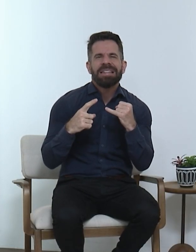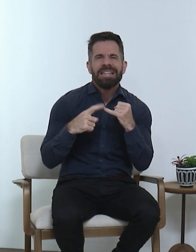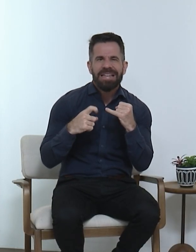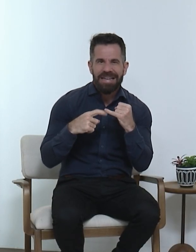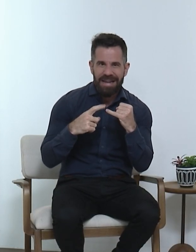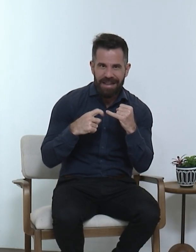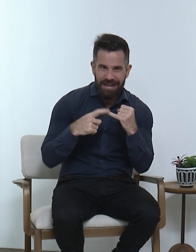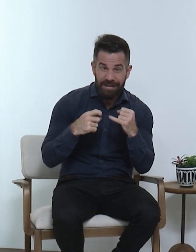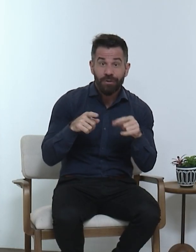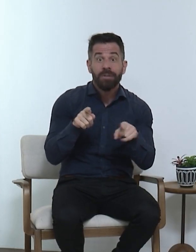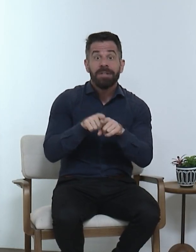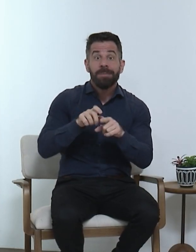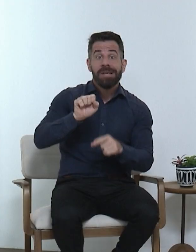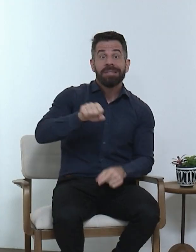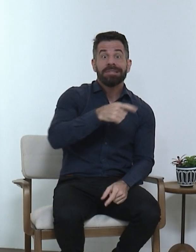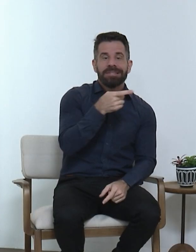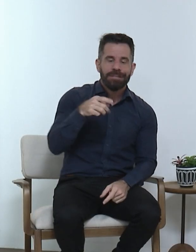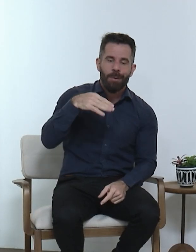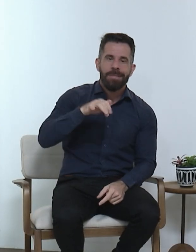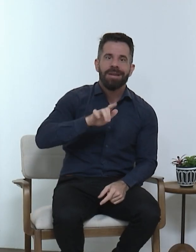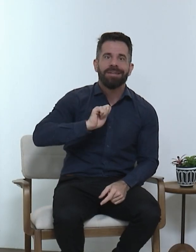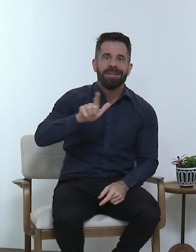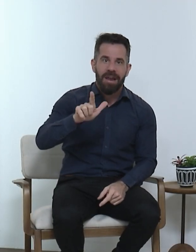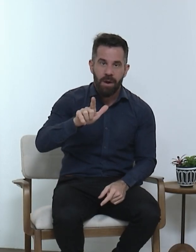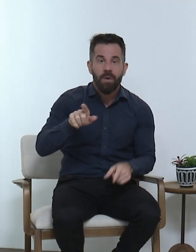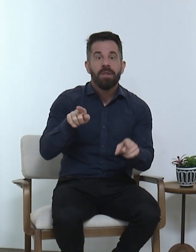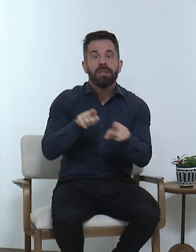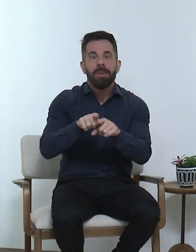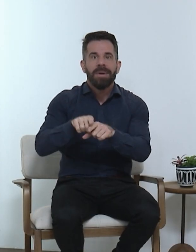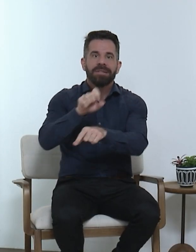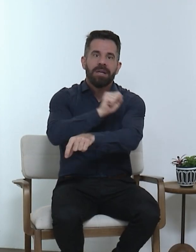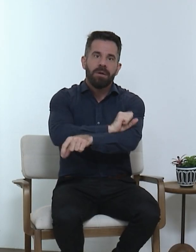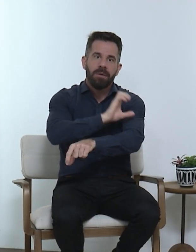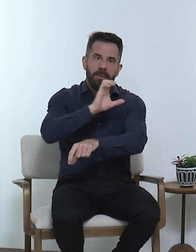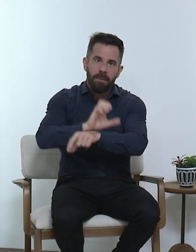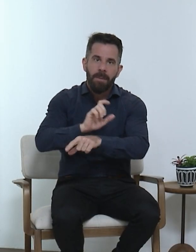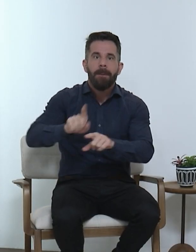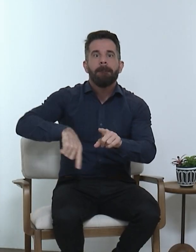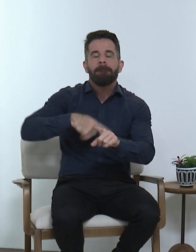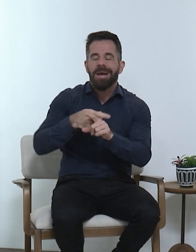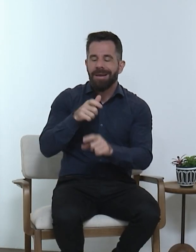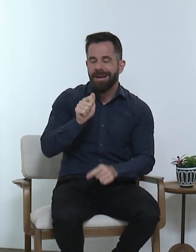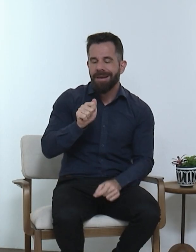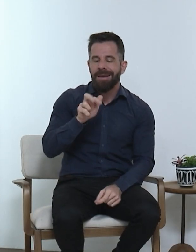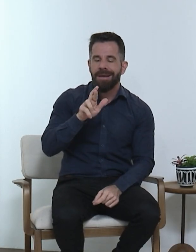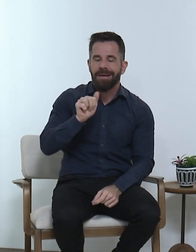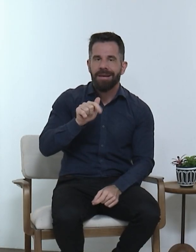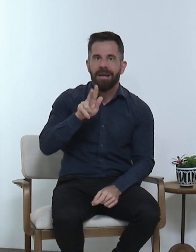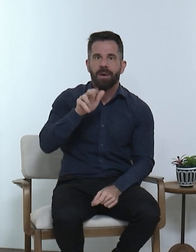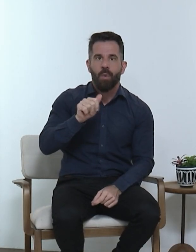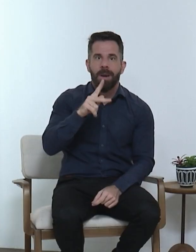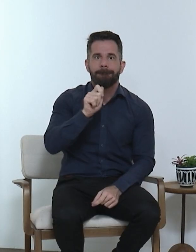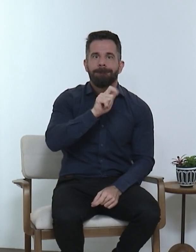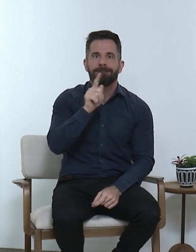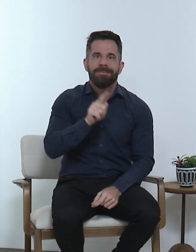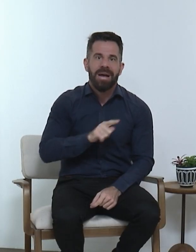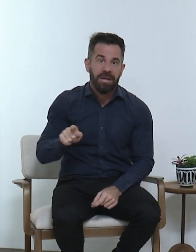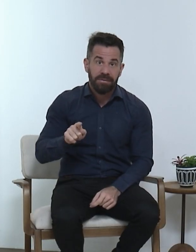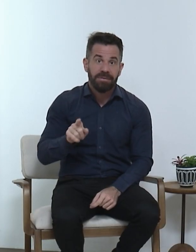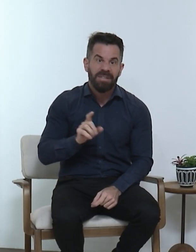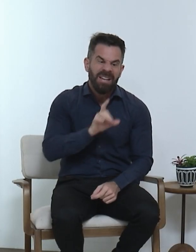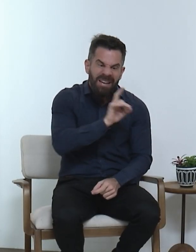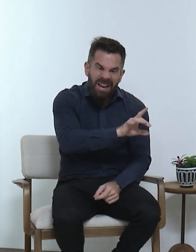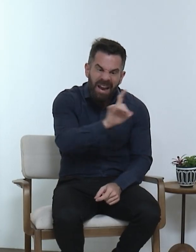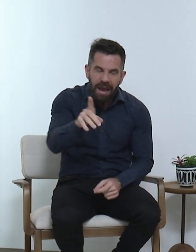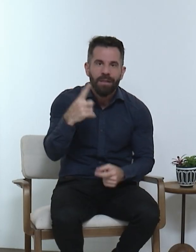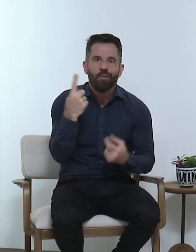Niquelândia, São Miguel do Araguaia, Senador Canedo e Araguapaz. Então, uma ambulância para cada uma